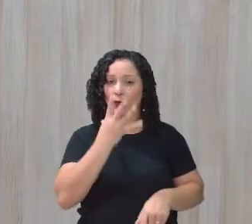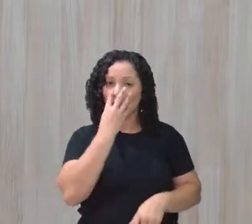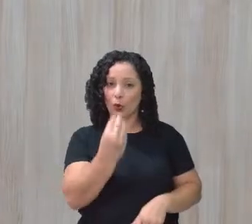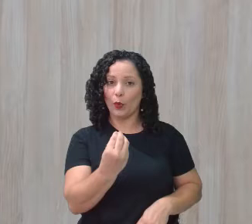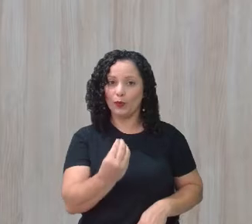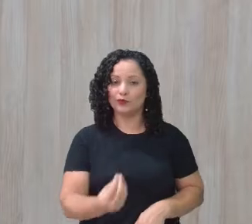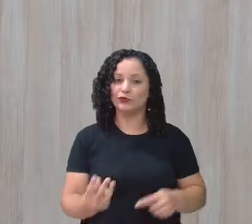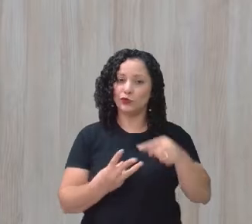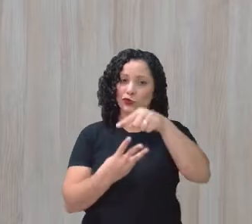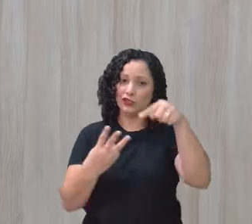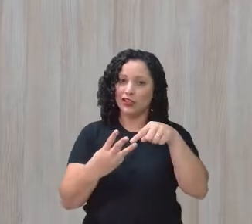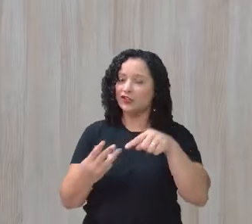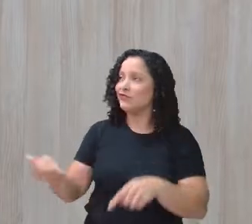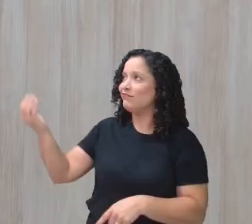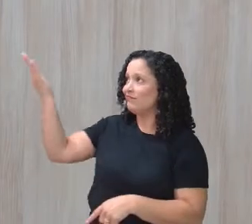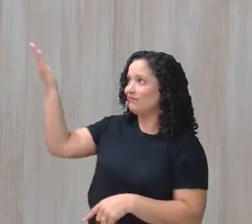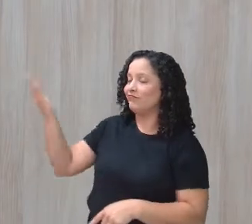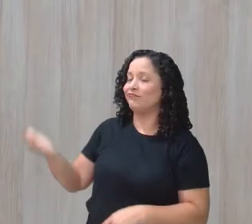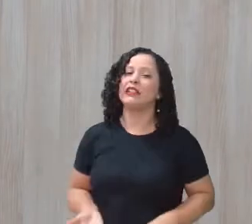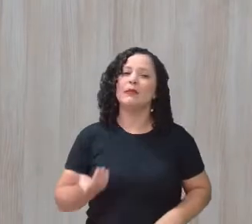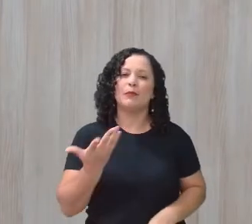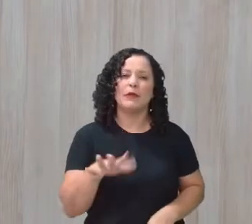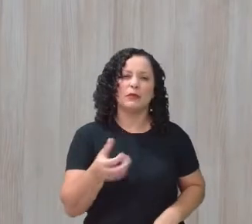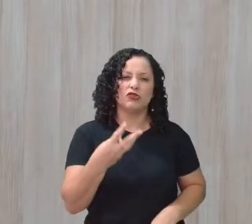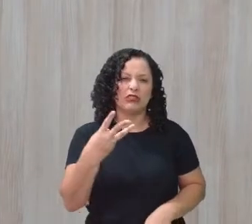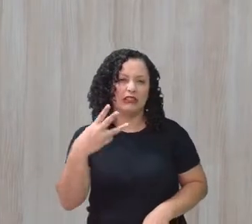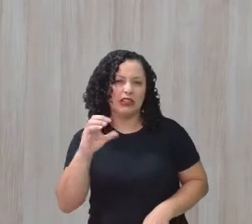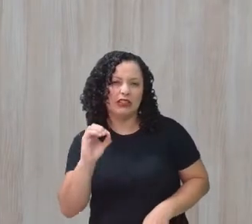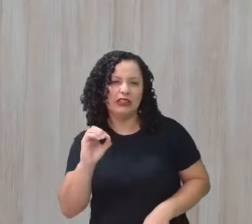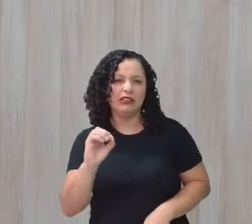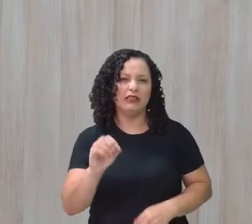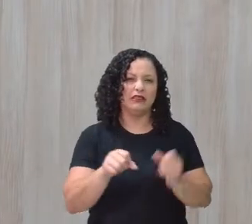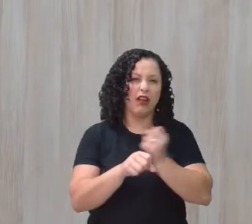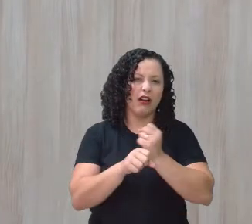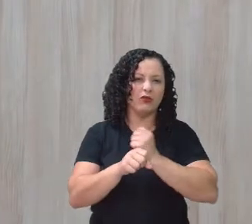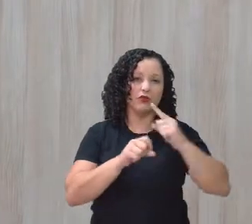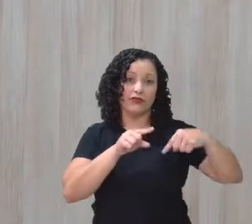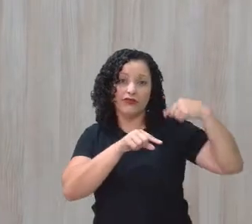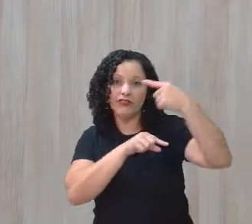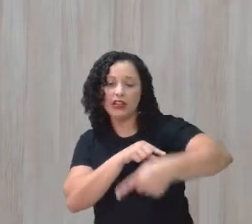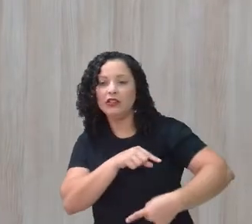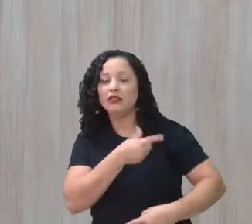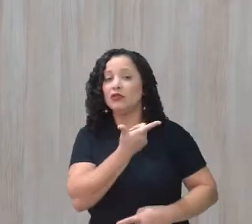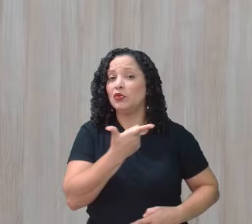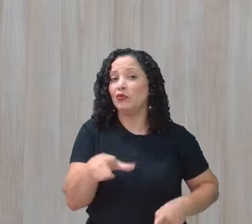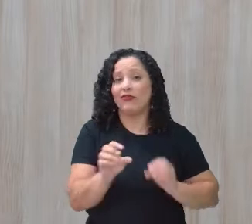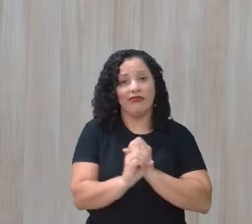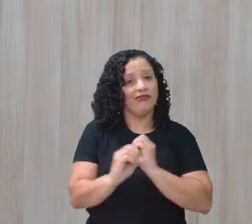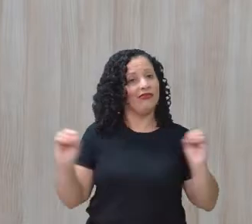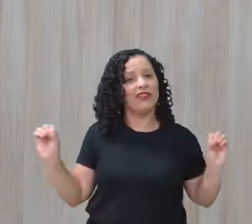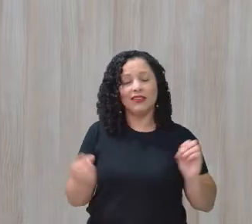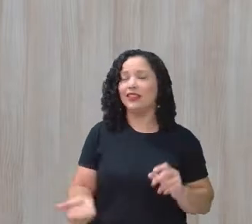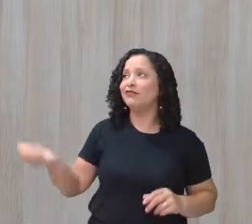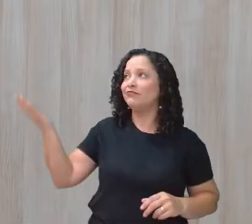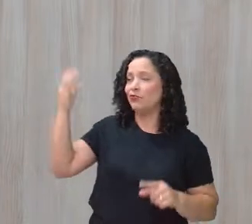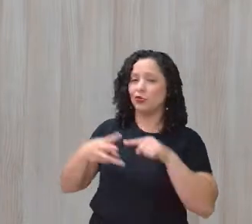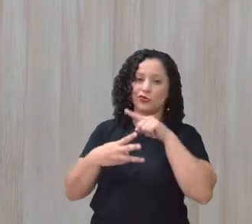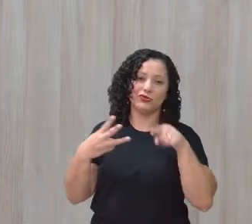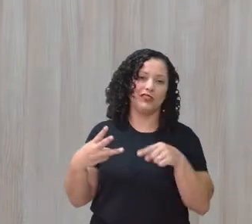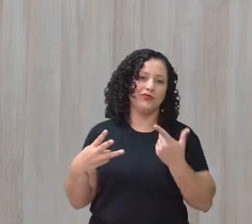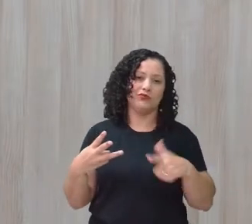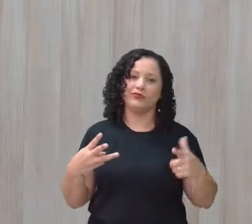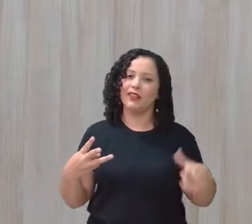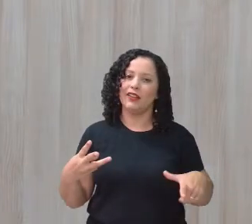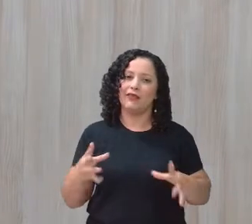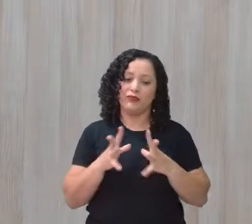seja, se continuar do jeito que está daqui a 30, 40 anos, talvez não exista mais esse animal na